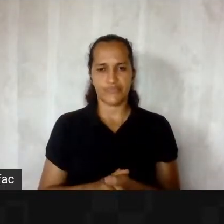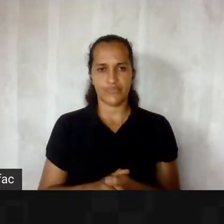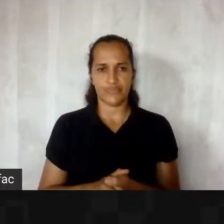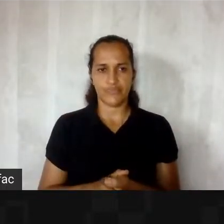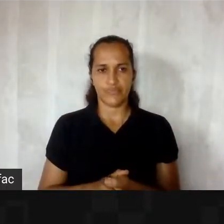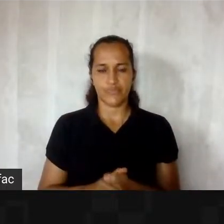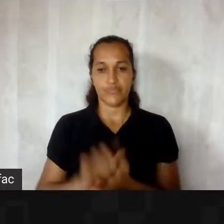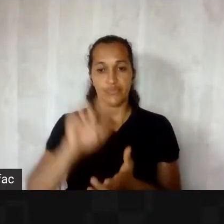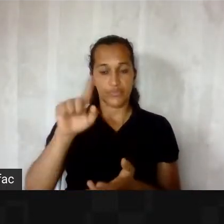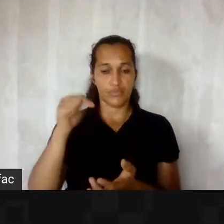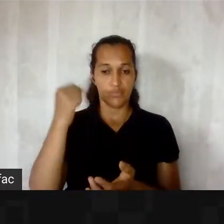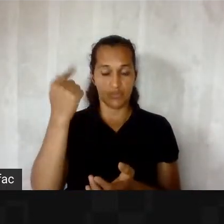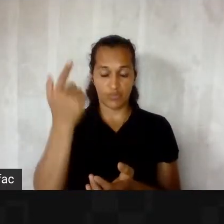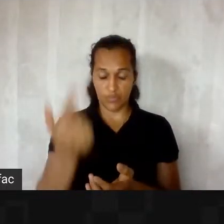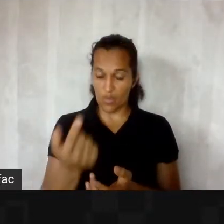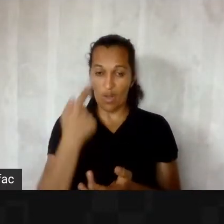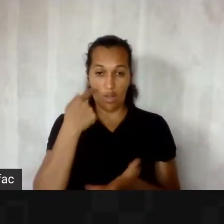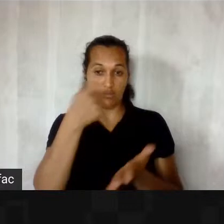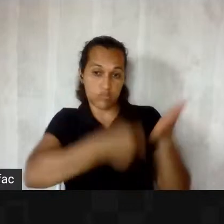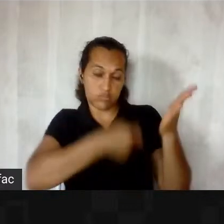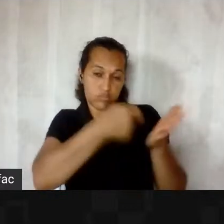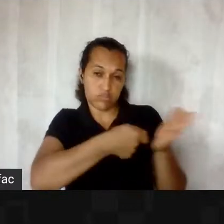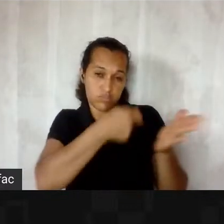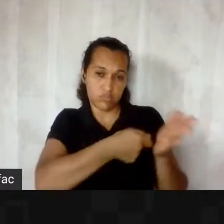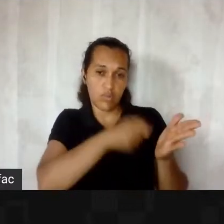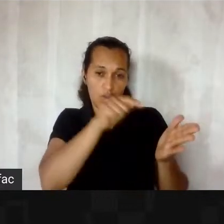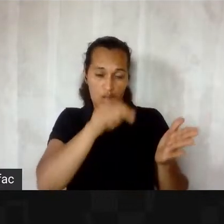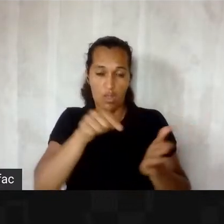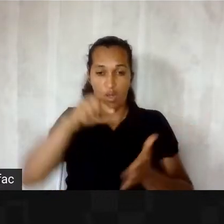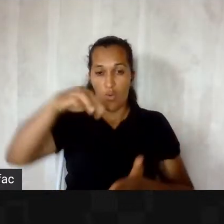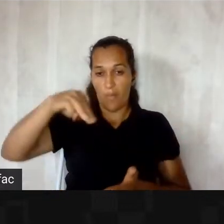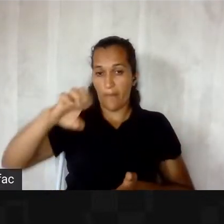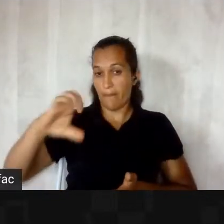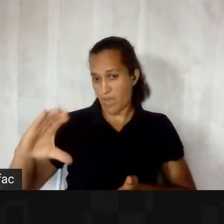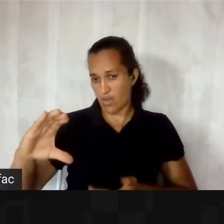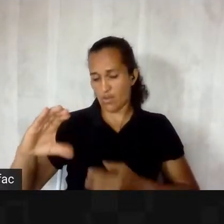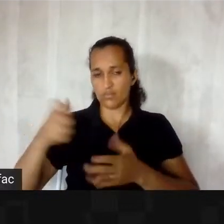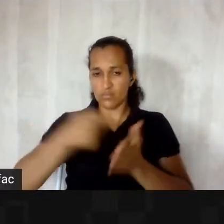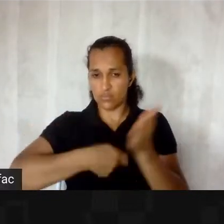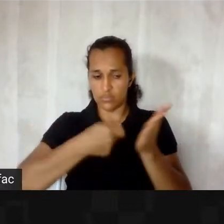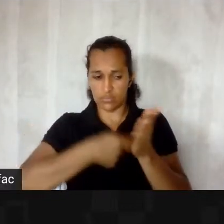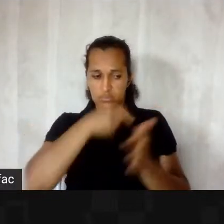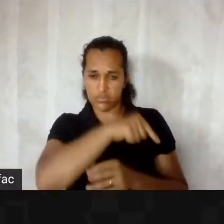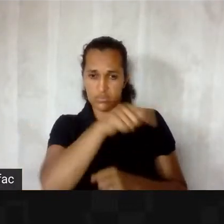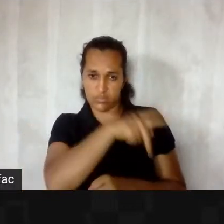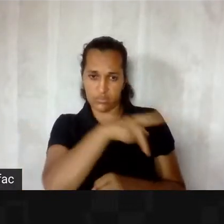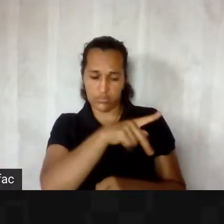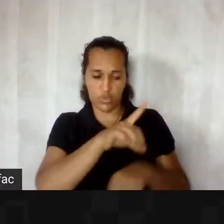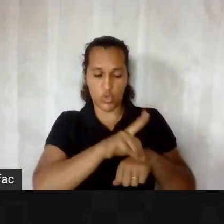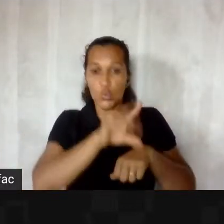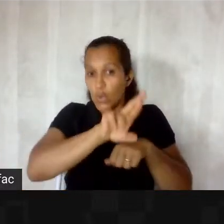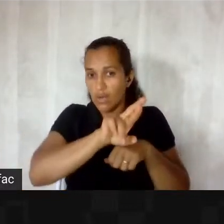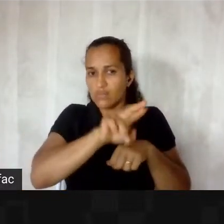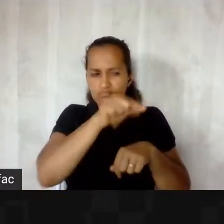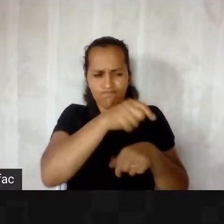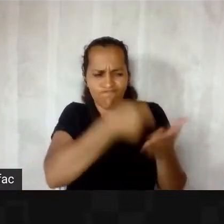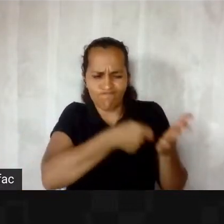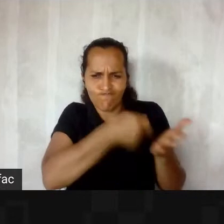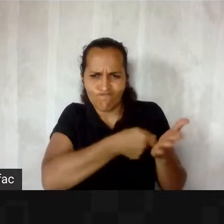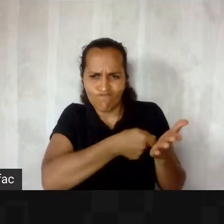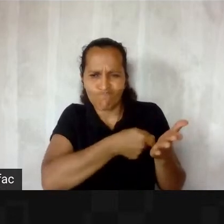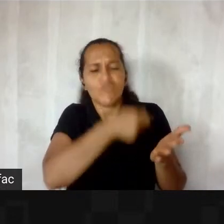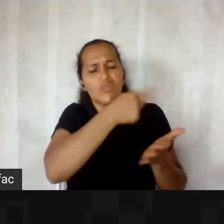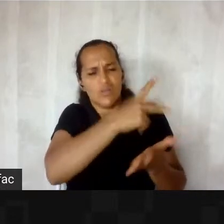Posteriormente, com mais exigências do Ministério da Educação para a qualificação docente em doutorado para o ensino superior,